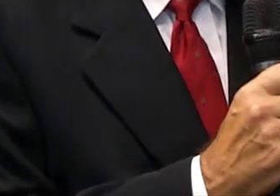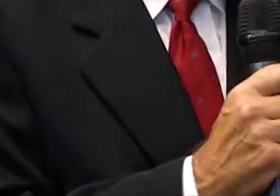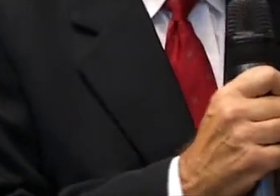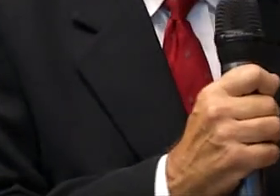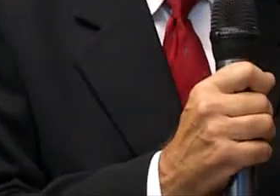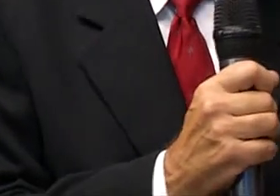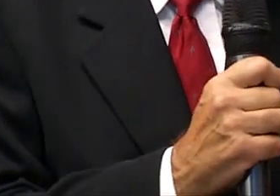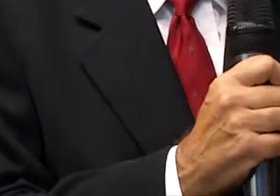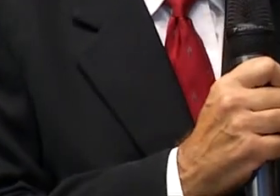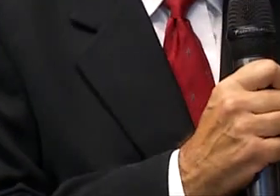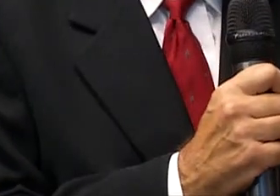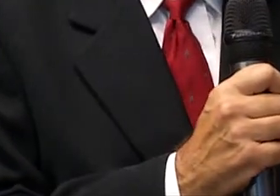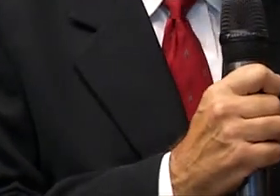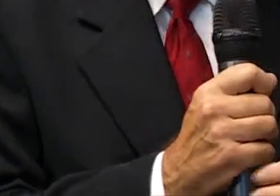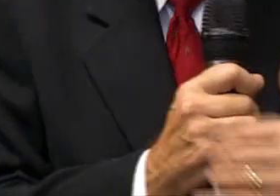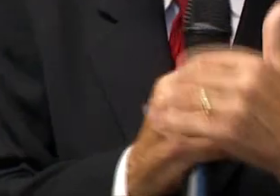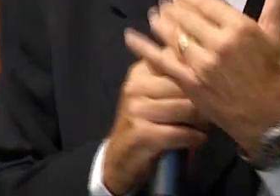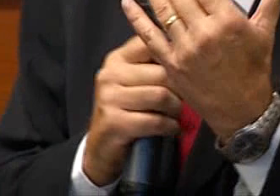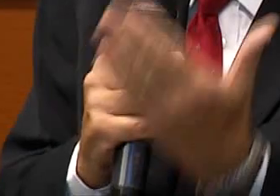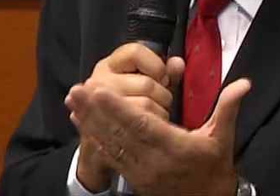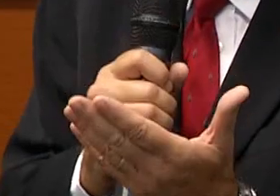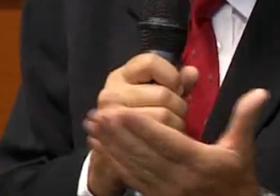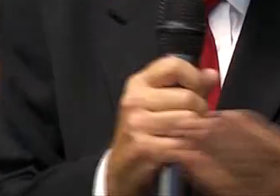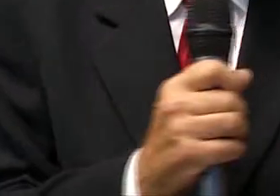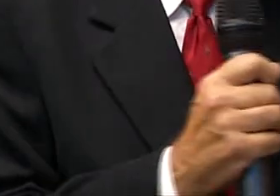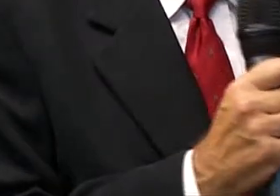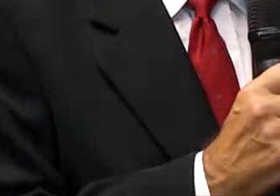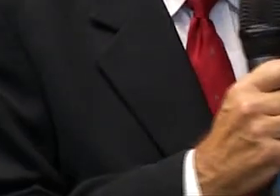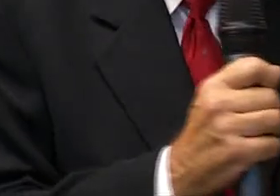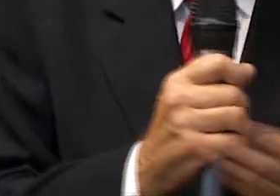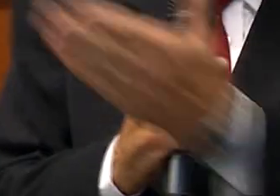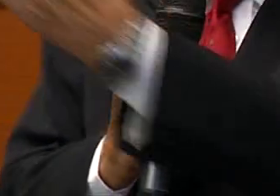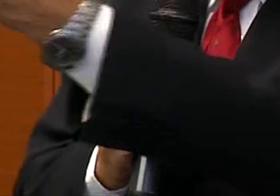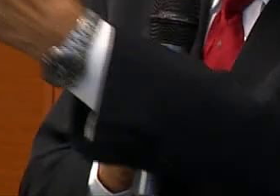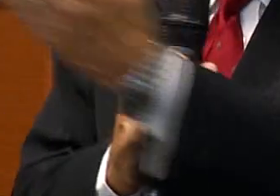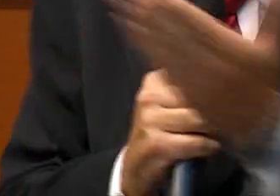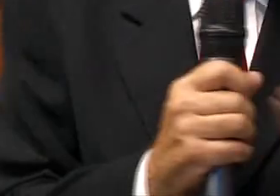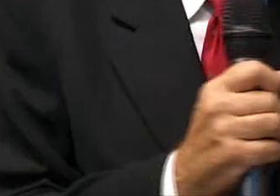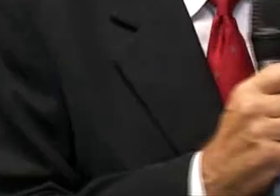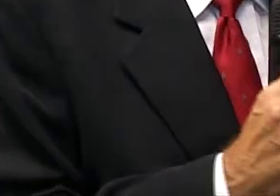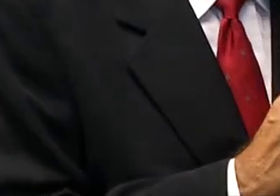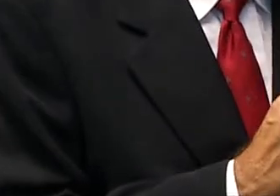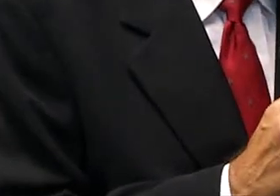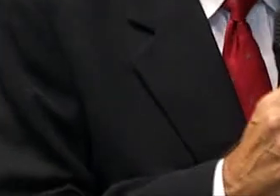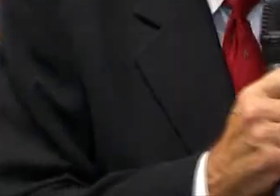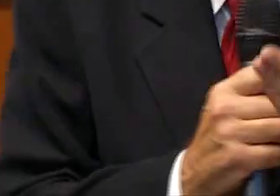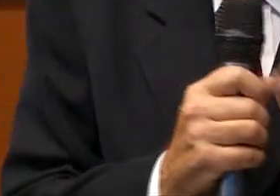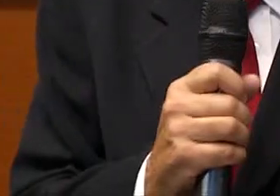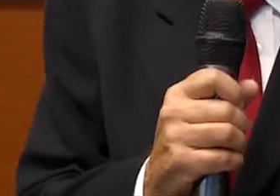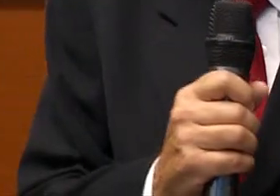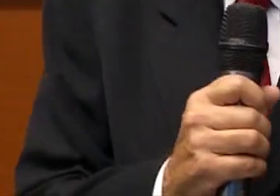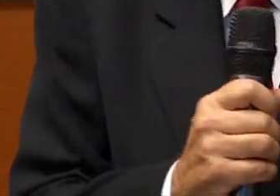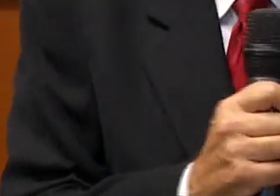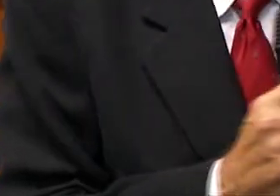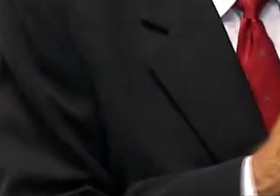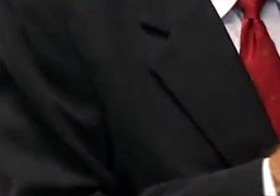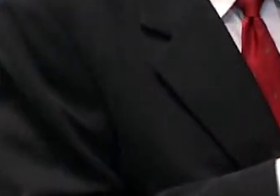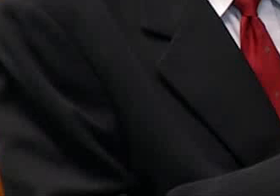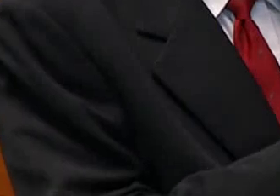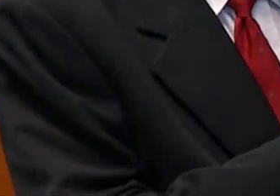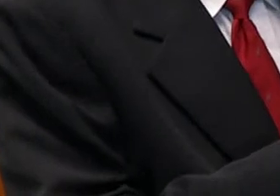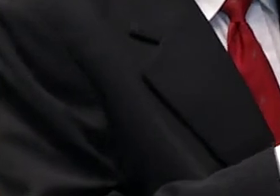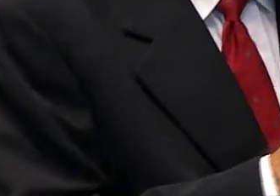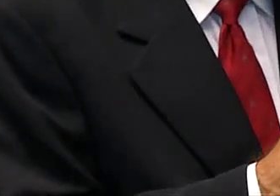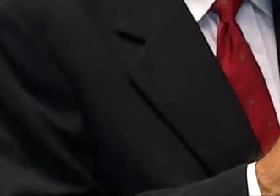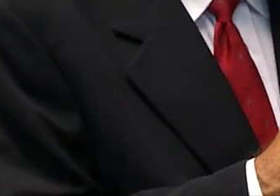90 especialistas. E alguns de alto nível, como o doutor Godofredo, hoje diretor da faculdade, e o